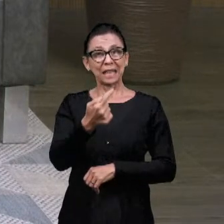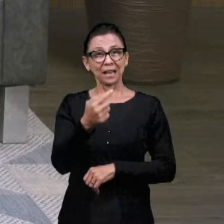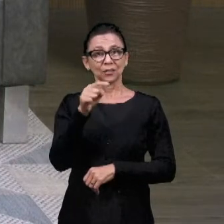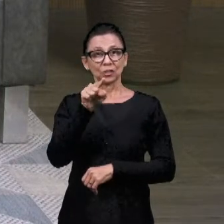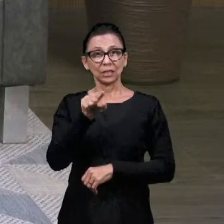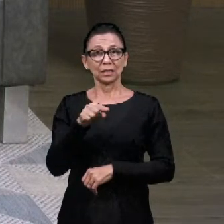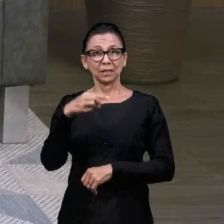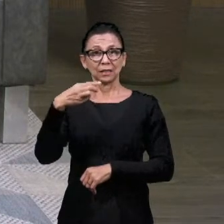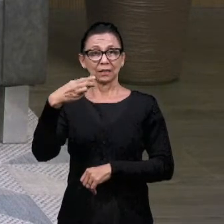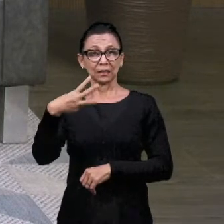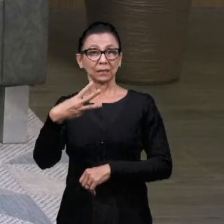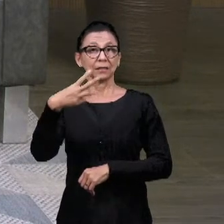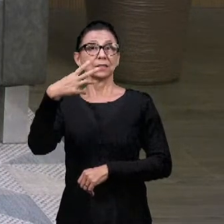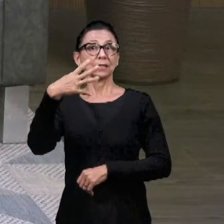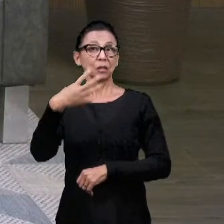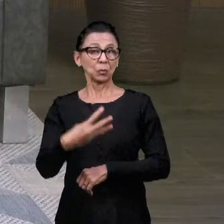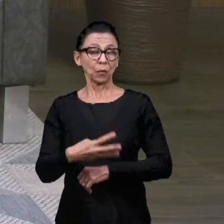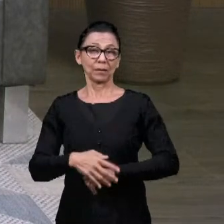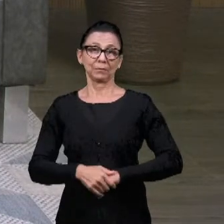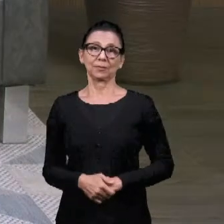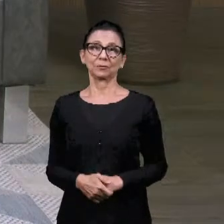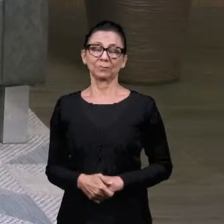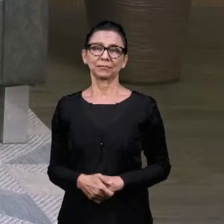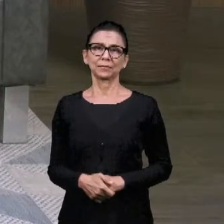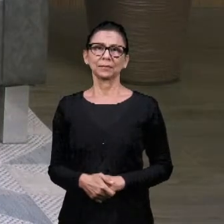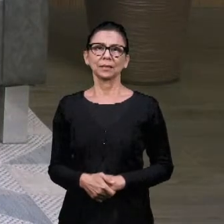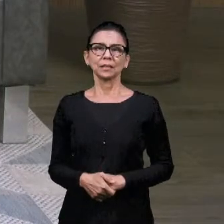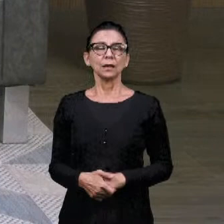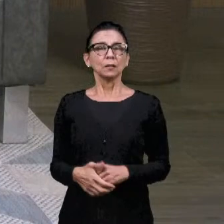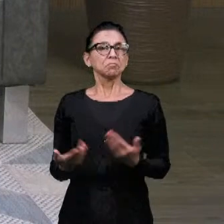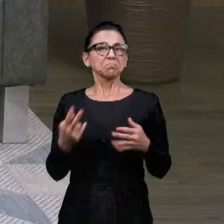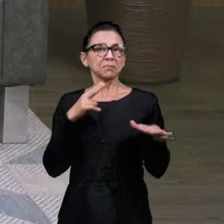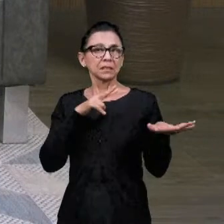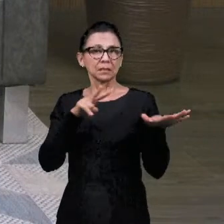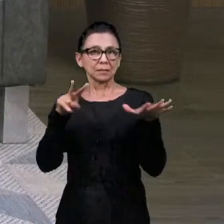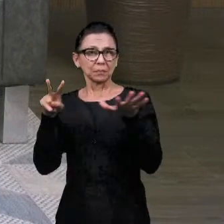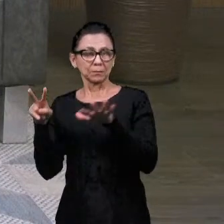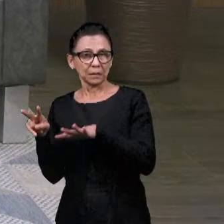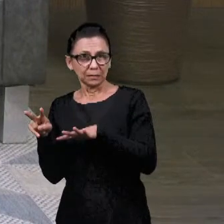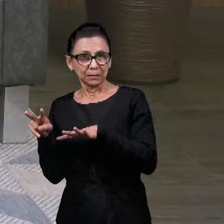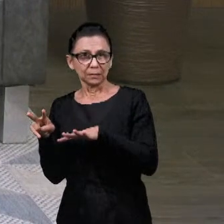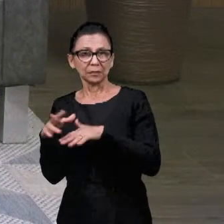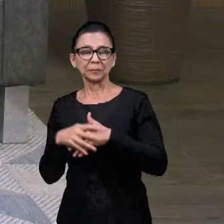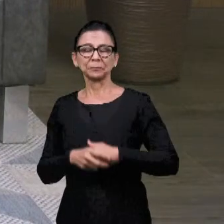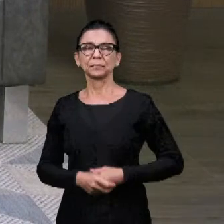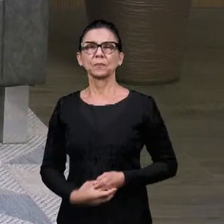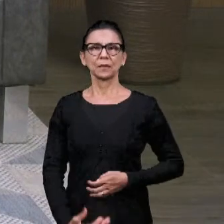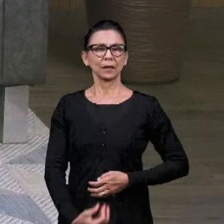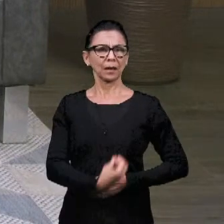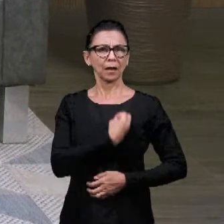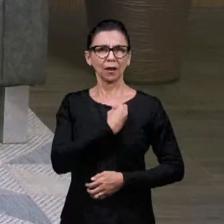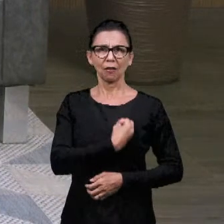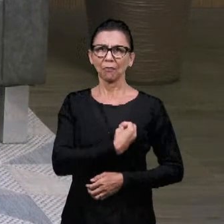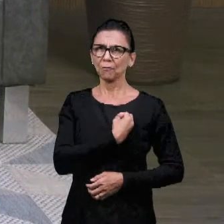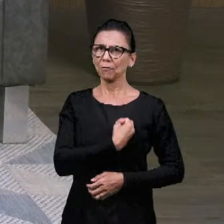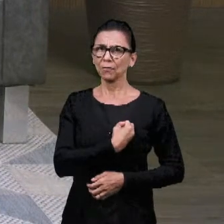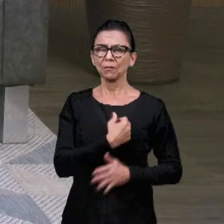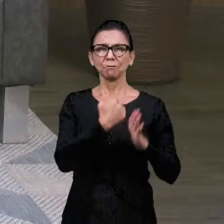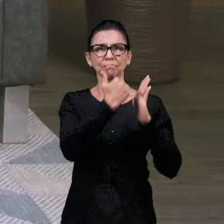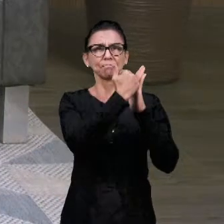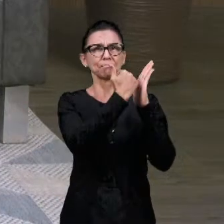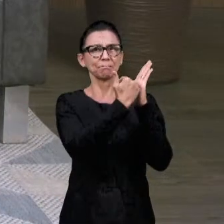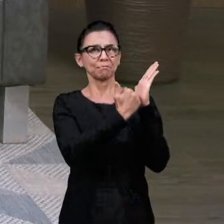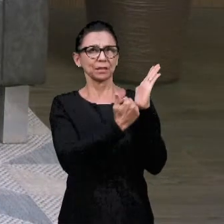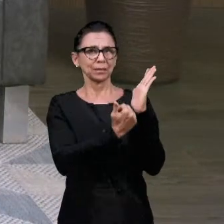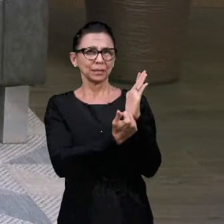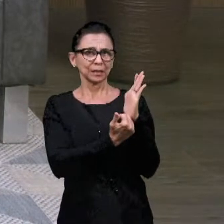vivo. Essa semana nós estamos com essa programação, né, e aqueles irmãos que estão